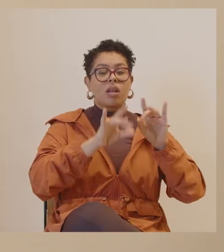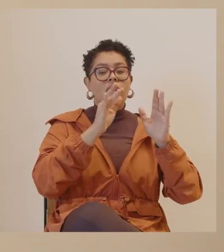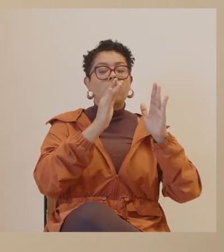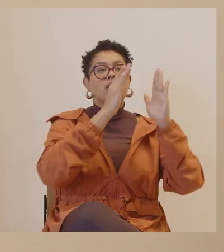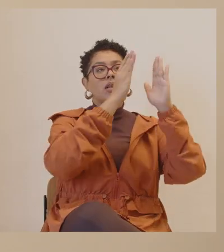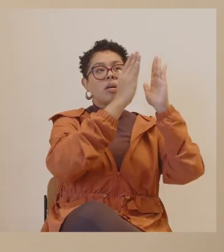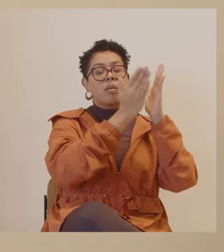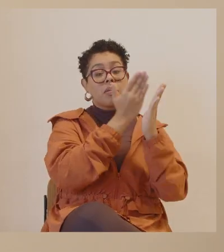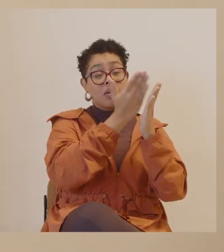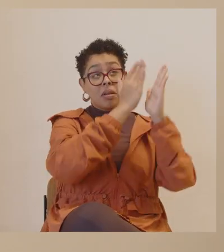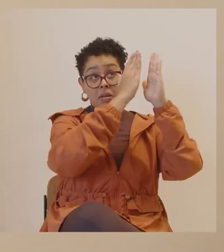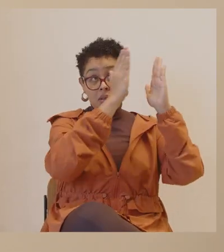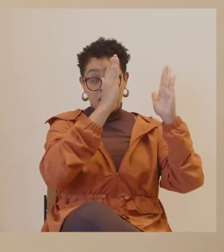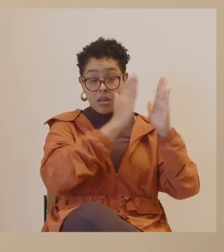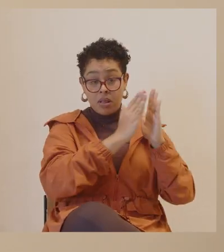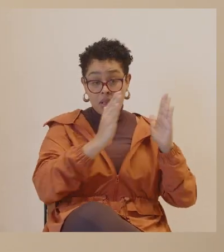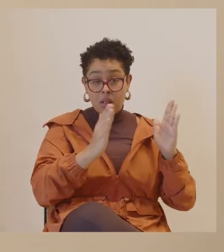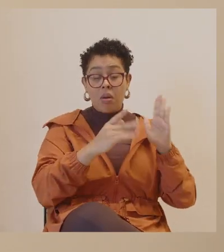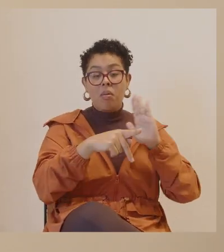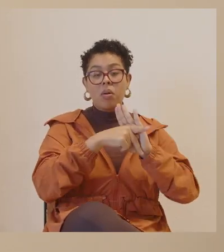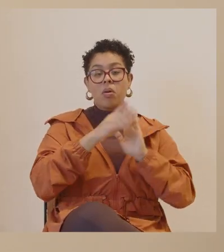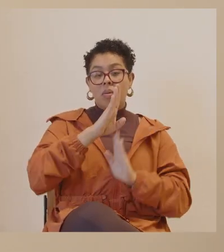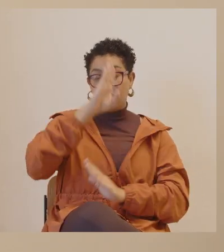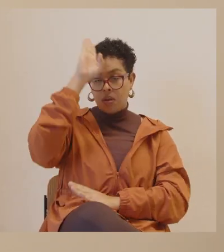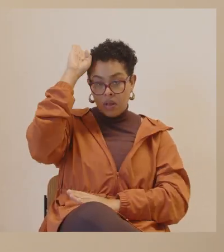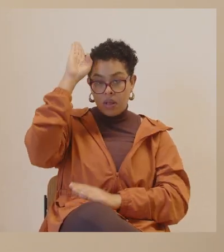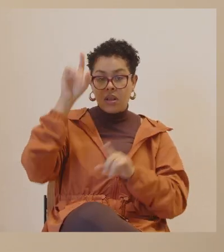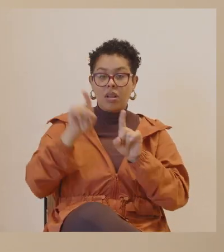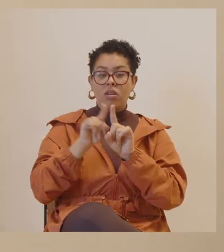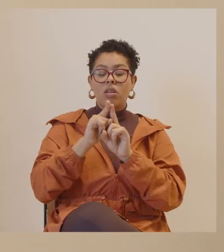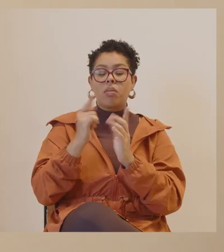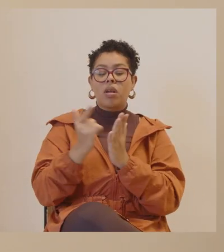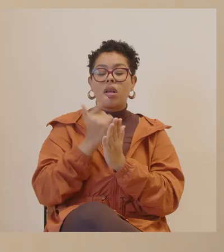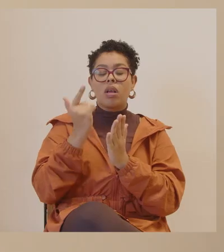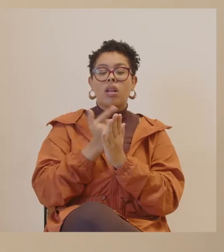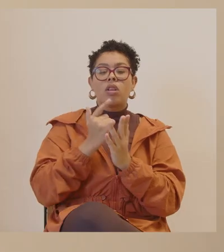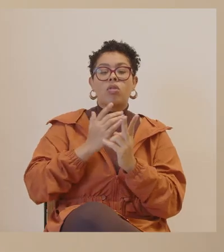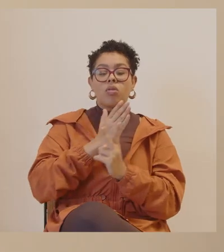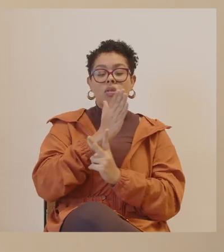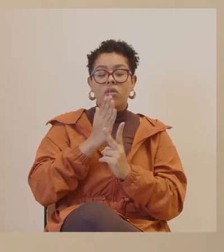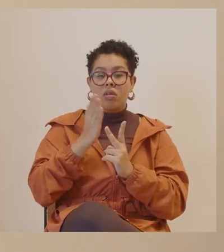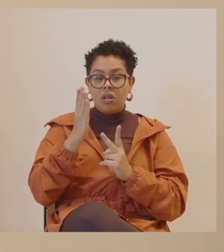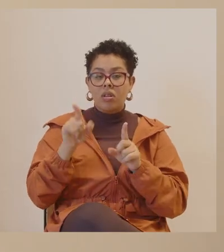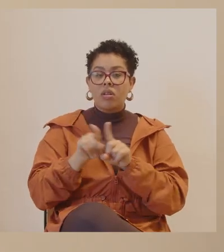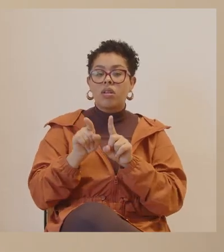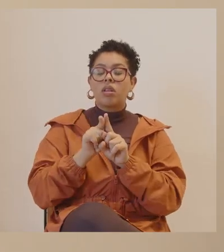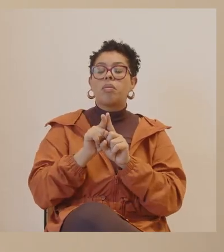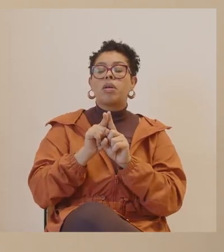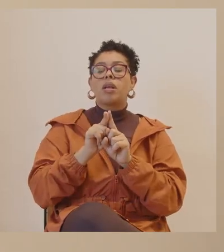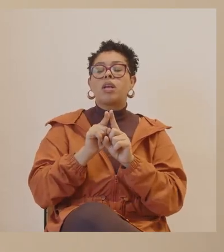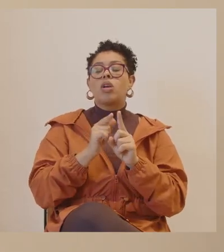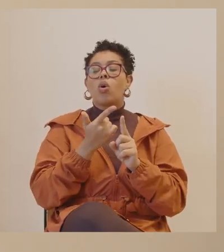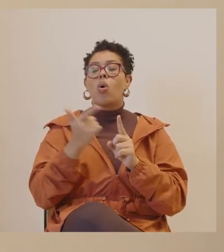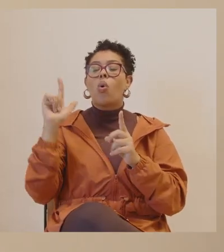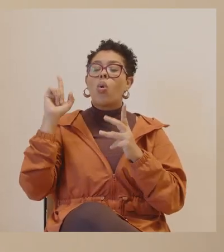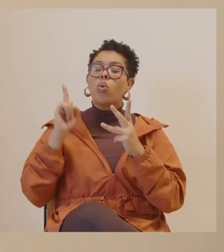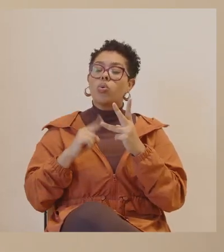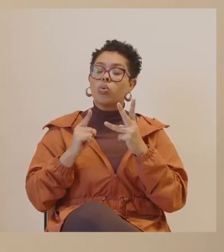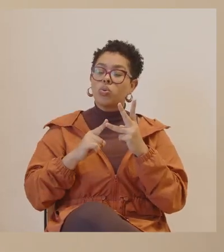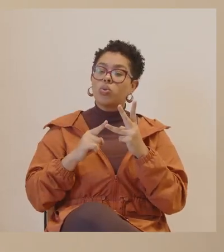Roma. Autora dos livros A Canoa e a Ponte 2000, Classicismo Moderno,